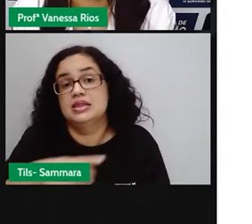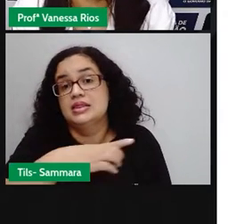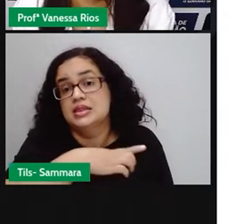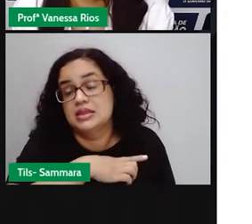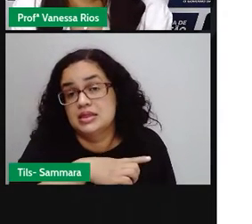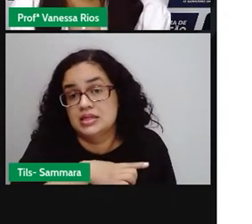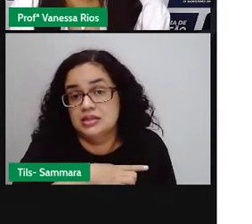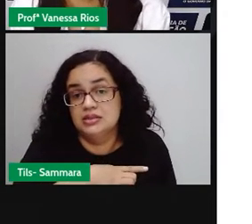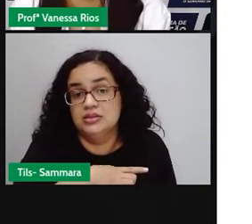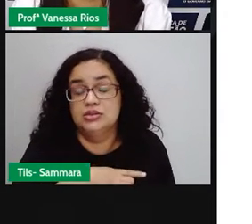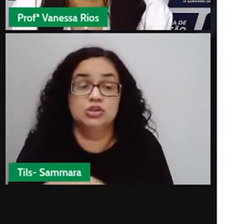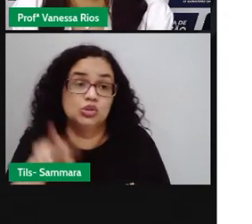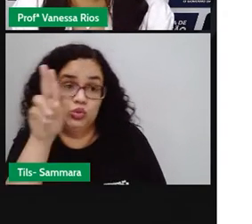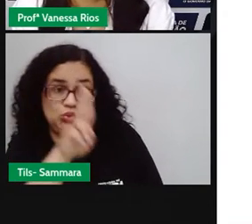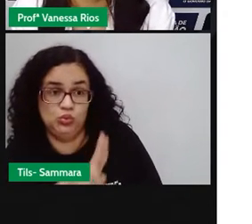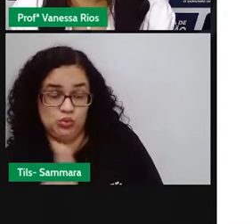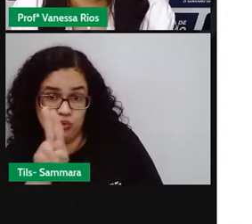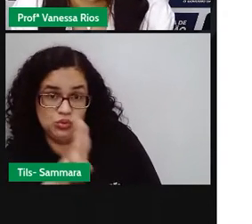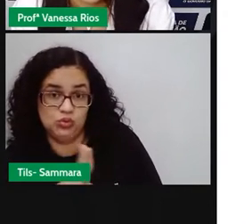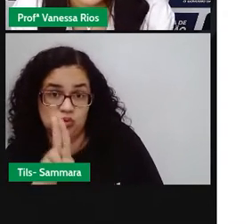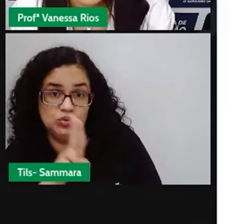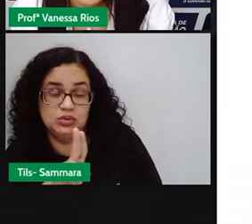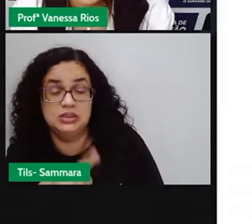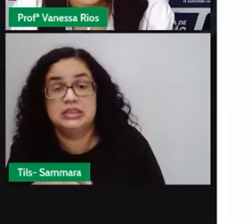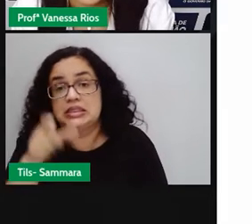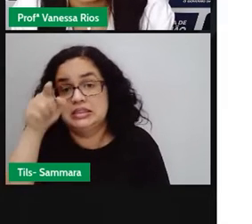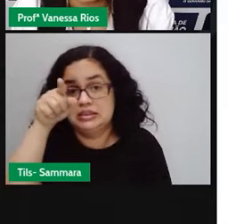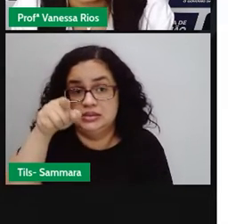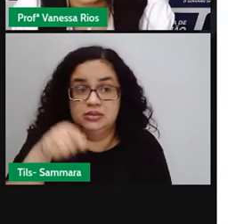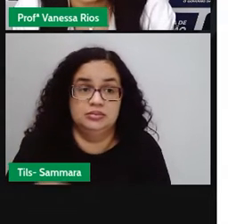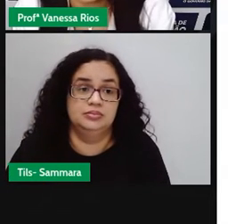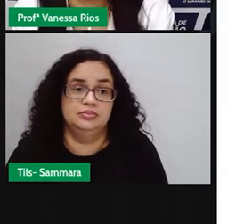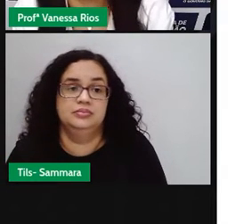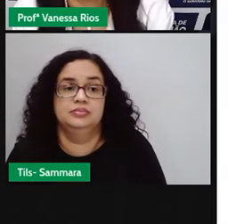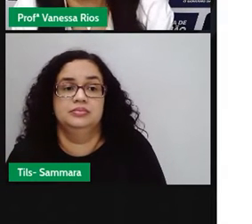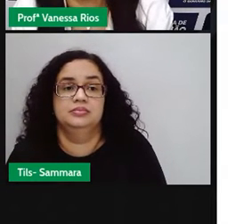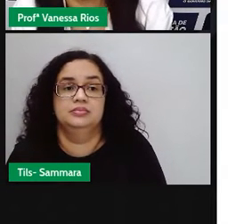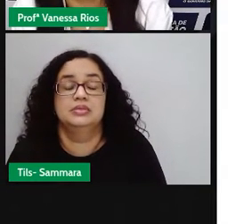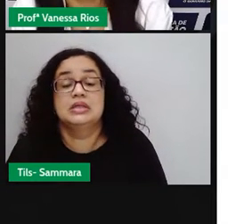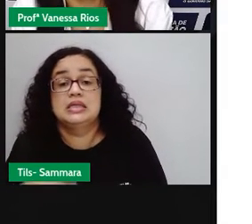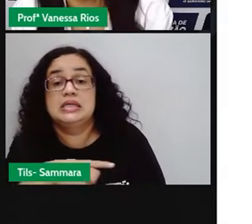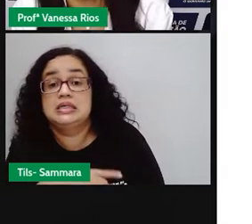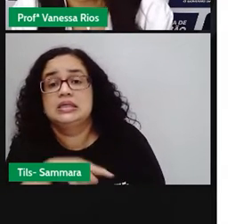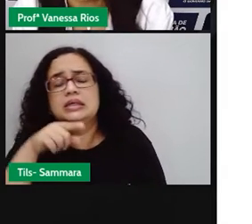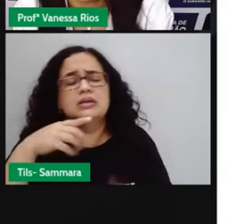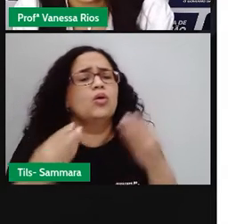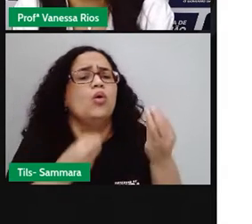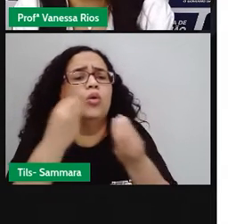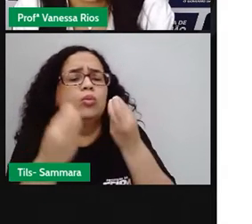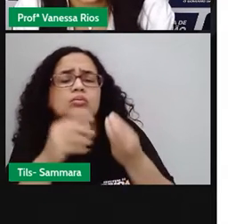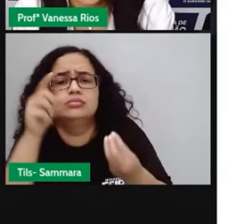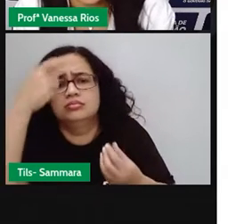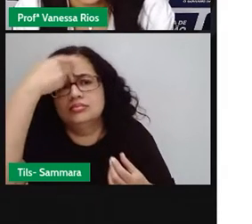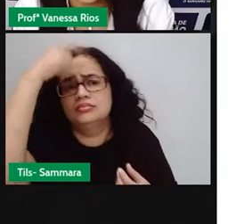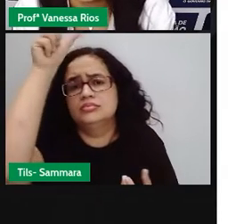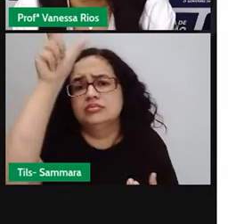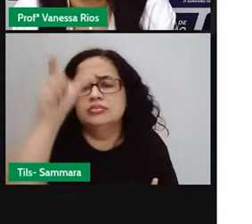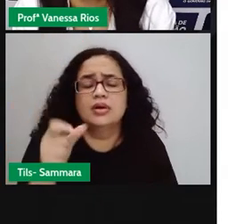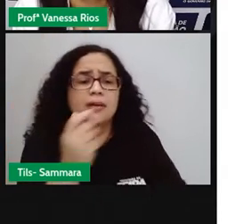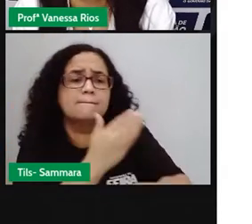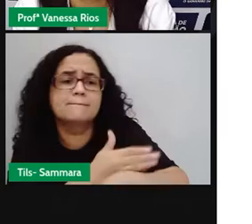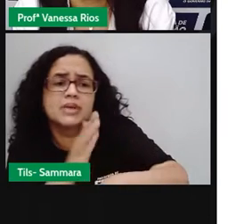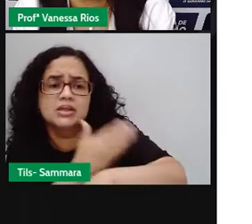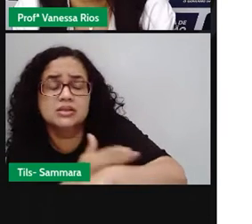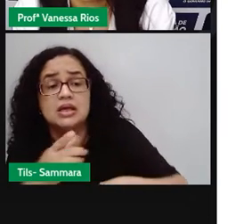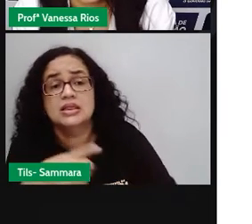pratica, né, ou que utiliza aí da cidadania. E exercer a cidadania é justamente a prática, né?